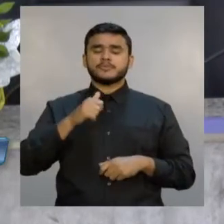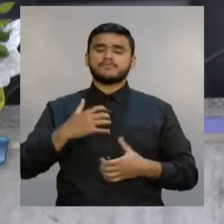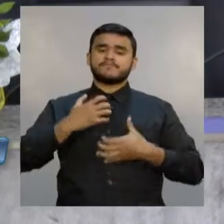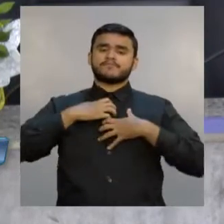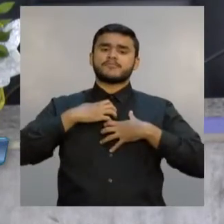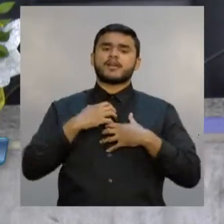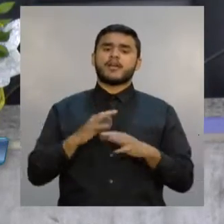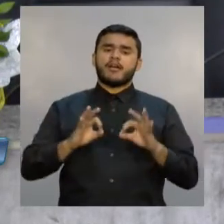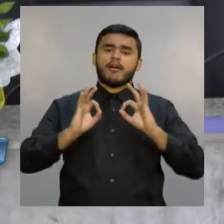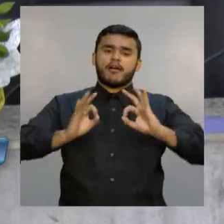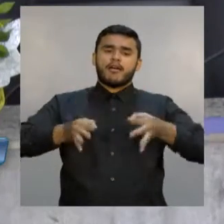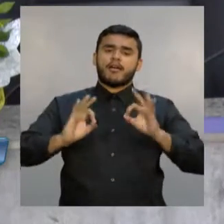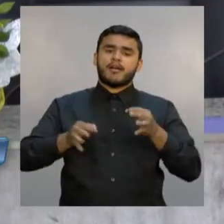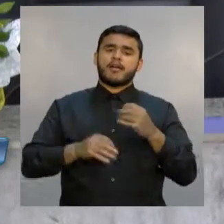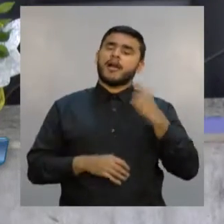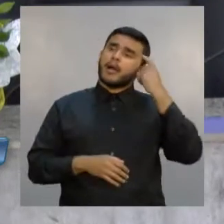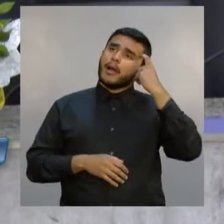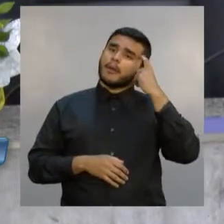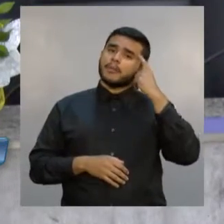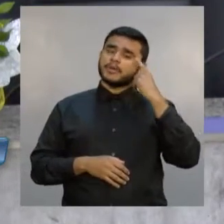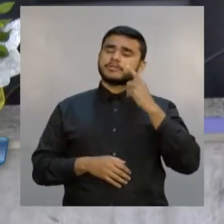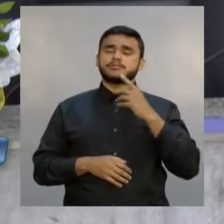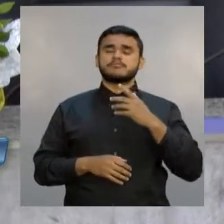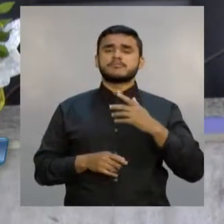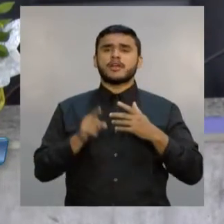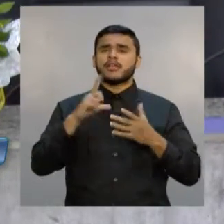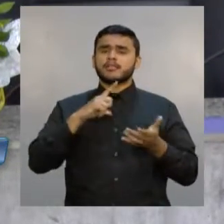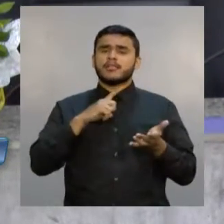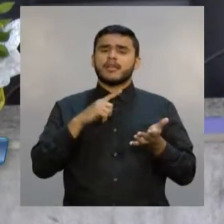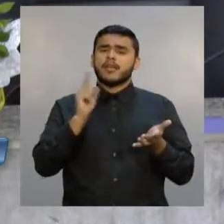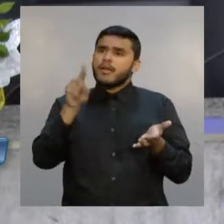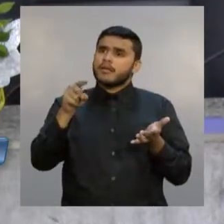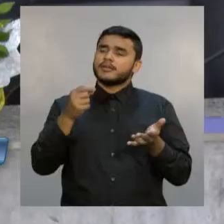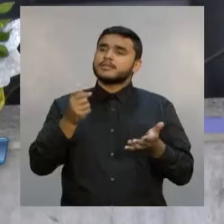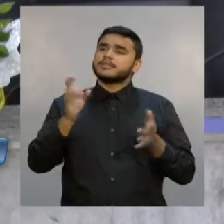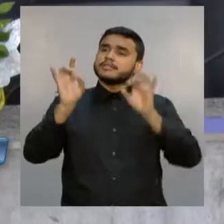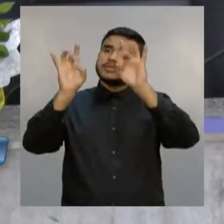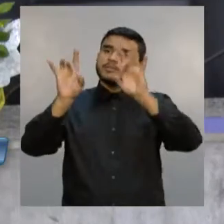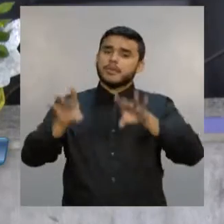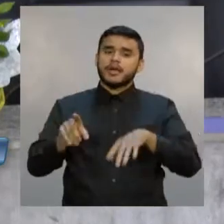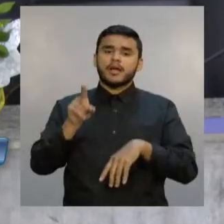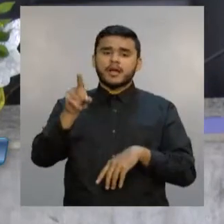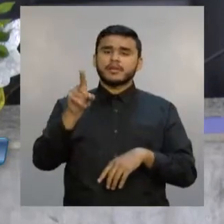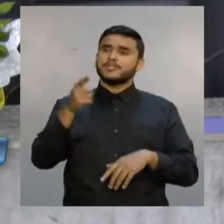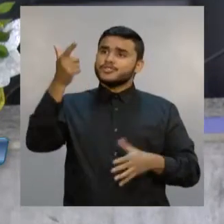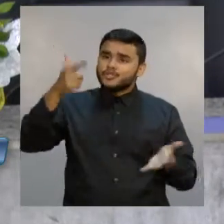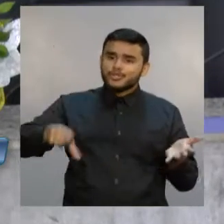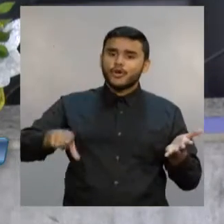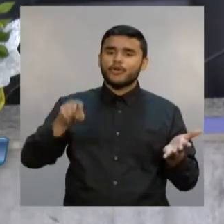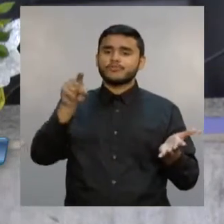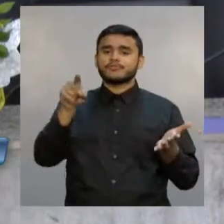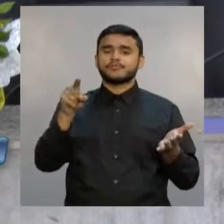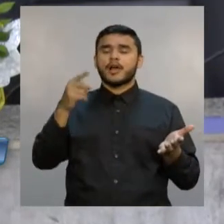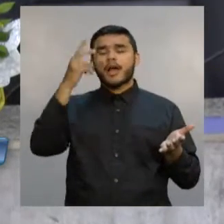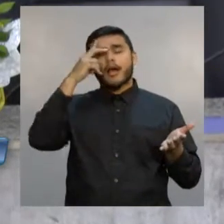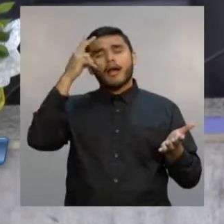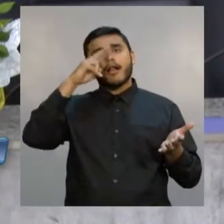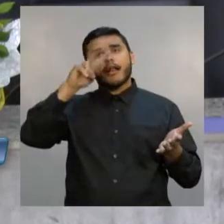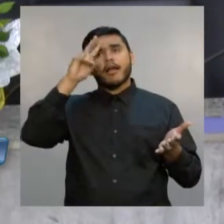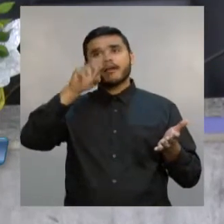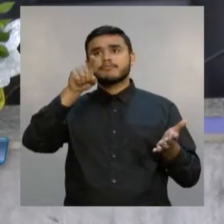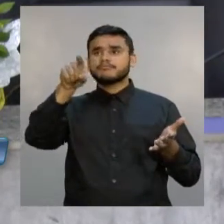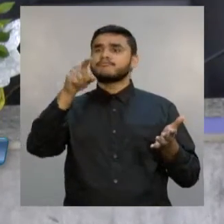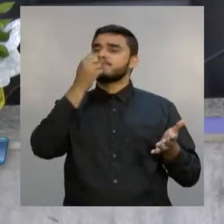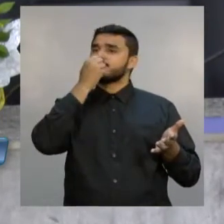que Vossa Excelência trouxe para mim uma vez. Eu digo que tem um livro das crônicas, pois Vossa Excelência está por mais de uma vez no meu livro das crônicas